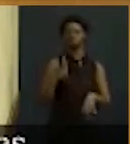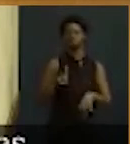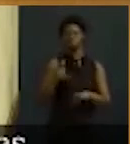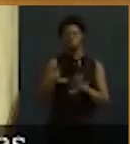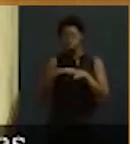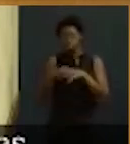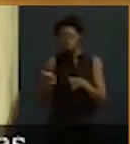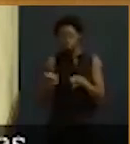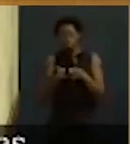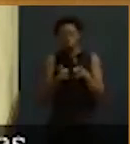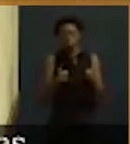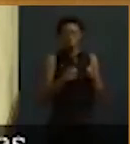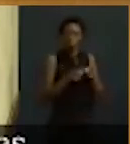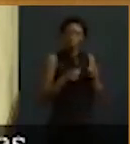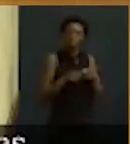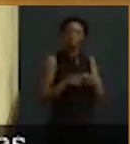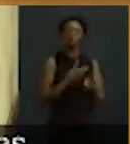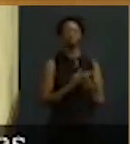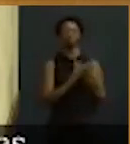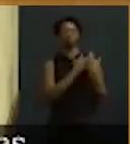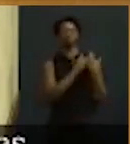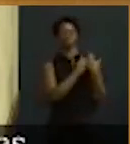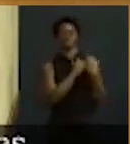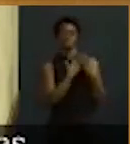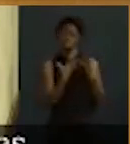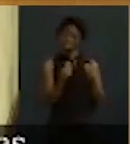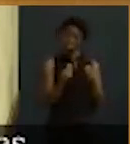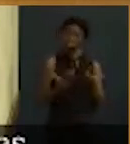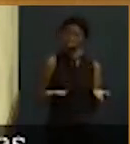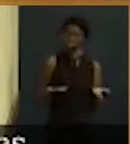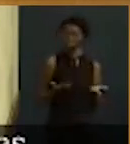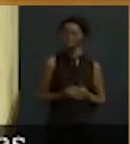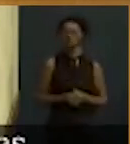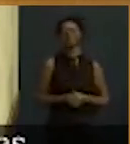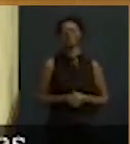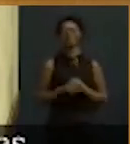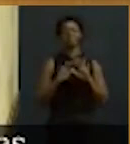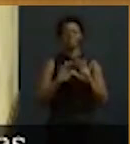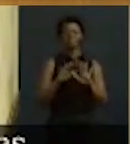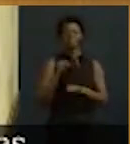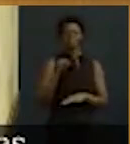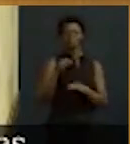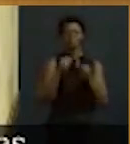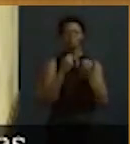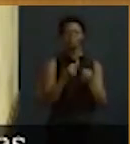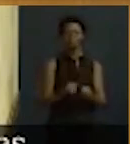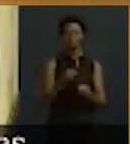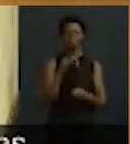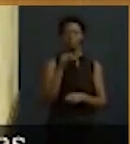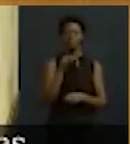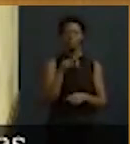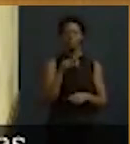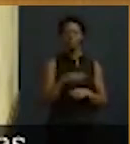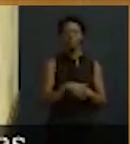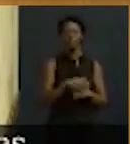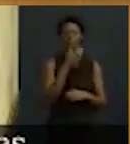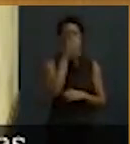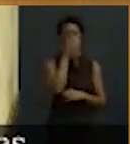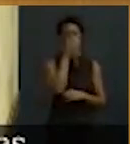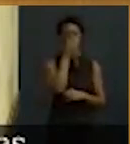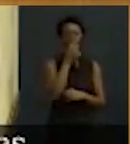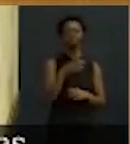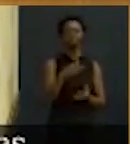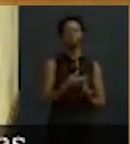minorias. Quanto à responsabilidade, não é? Mas o peso deste grave e fundamental encargo, isto é, a